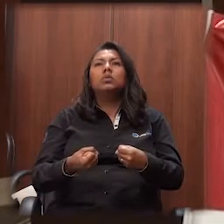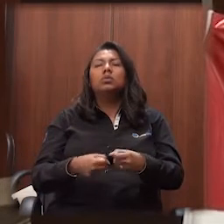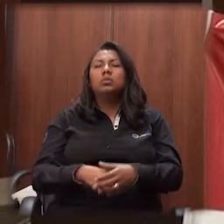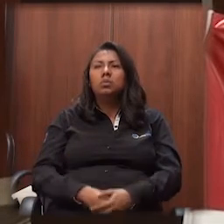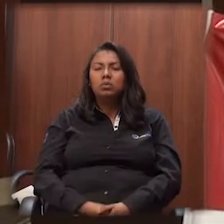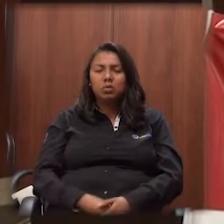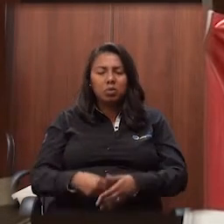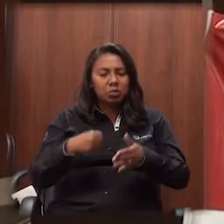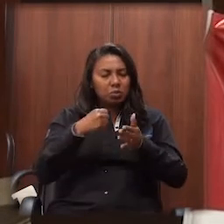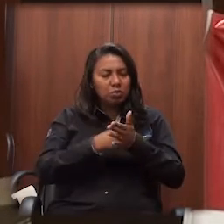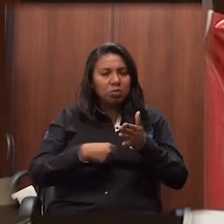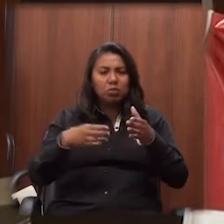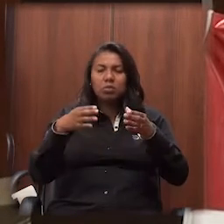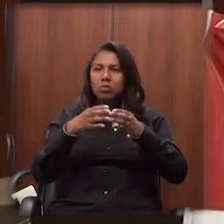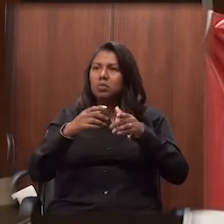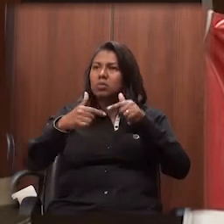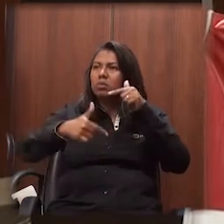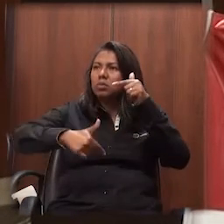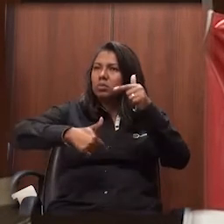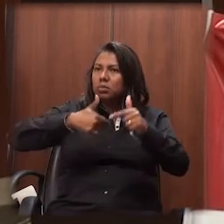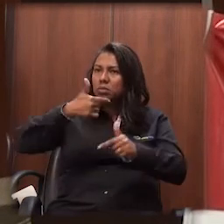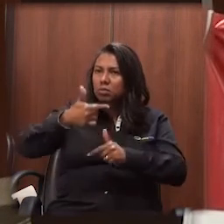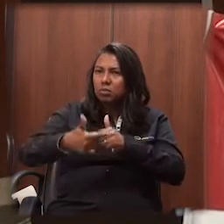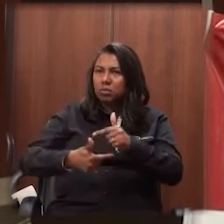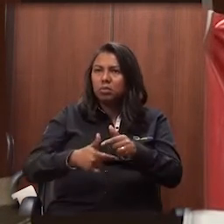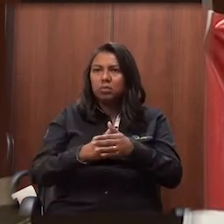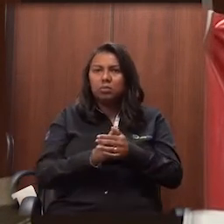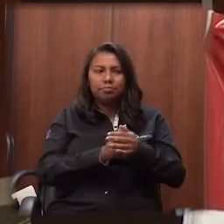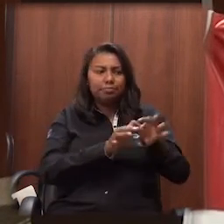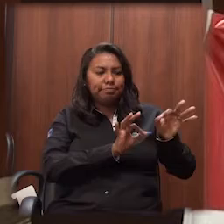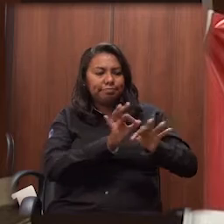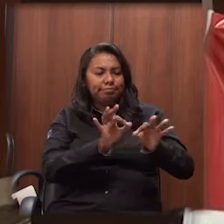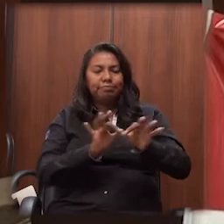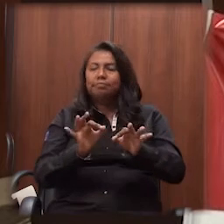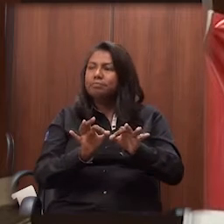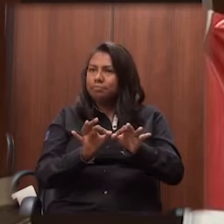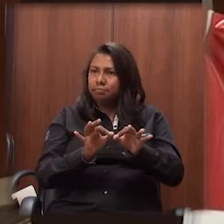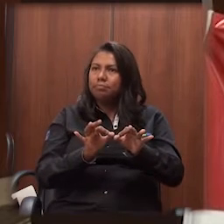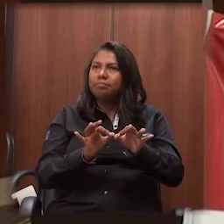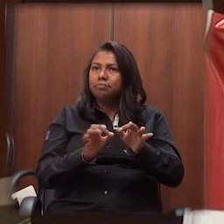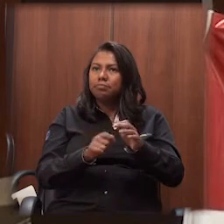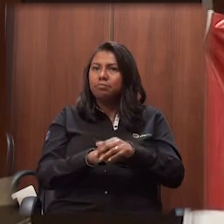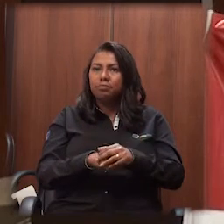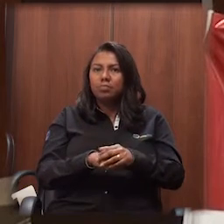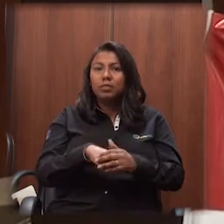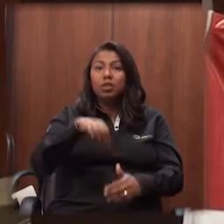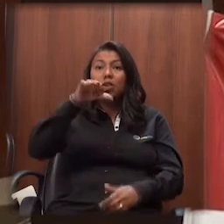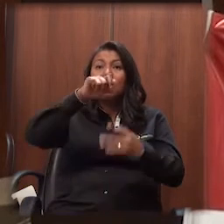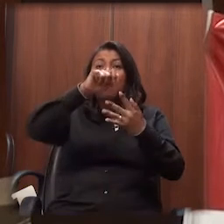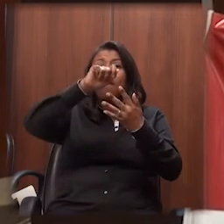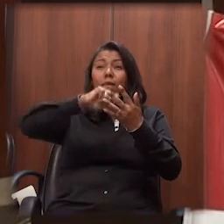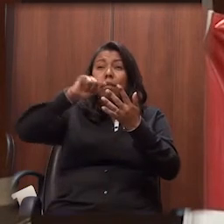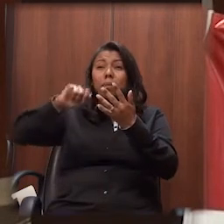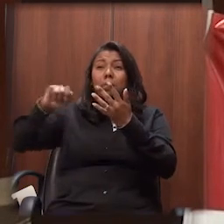grupos que trabalharam diretamente no processo da sua construção. Então nós temos aí 9 meses de